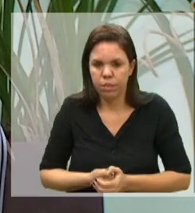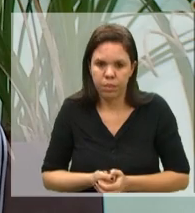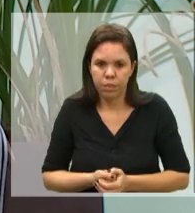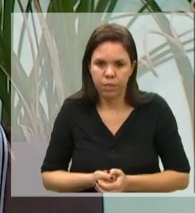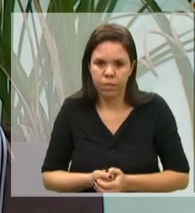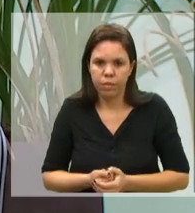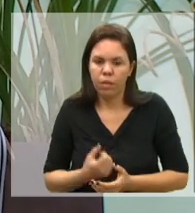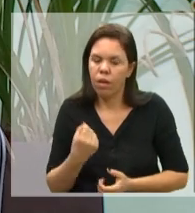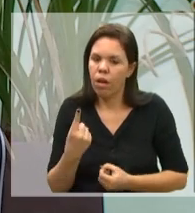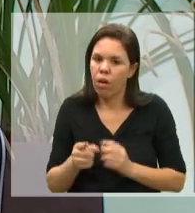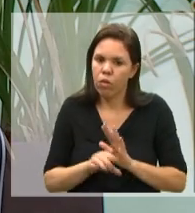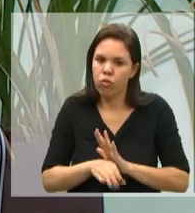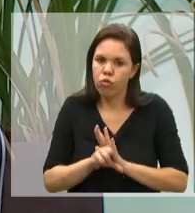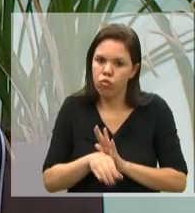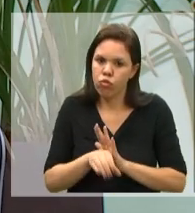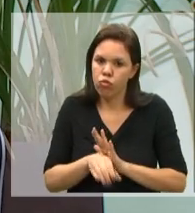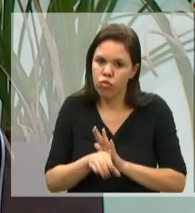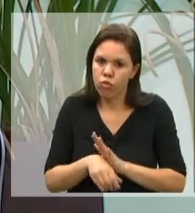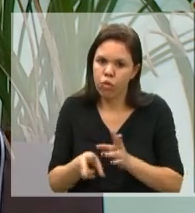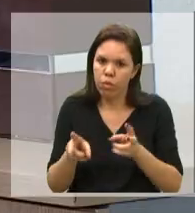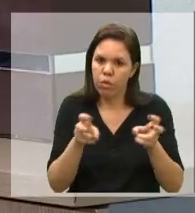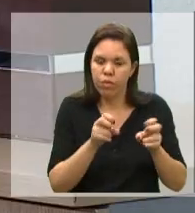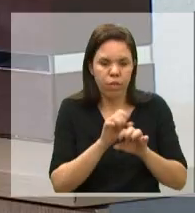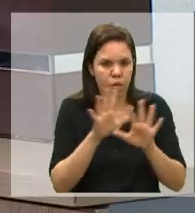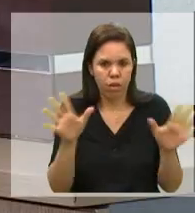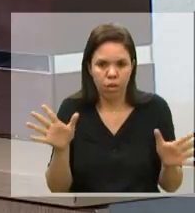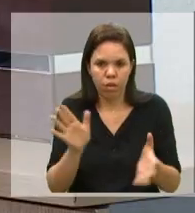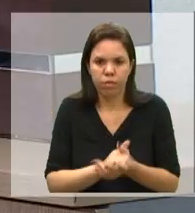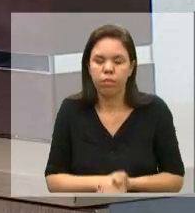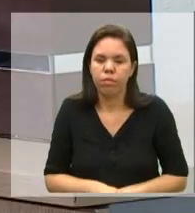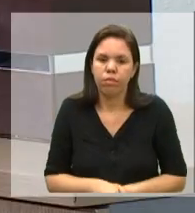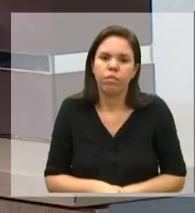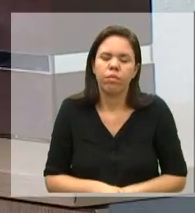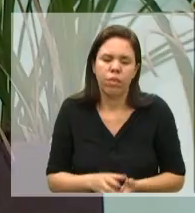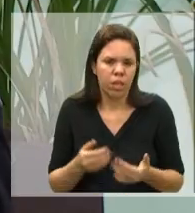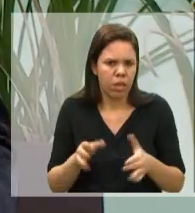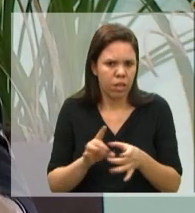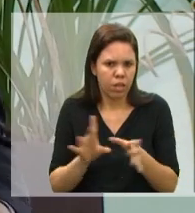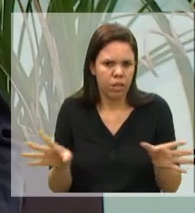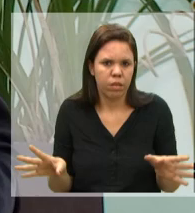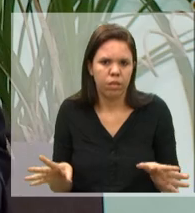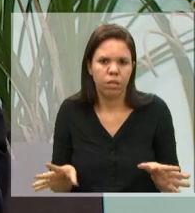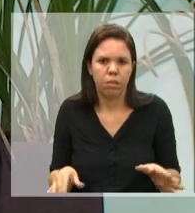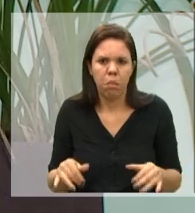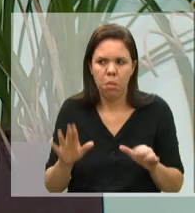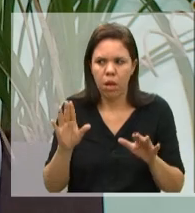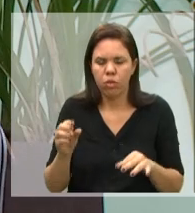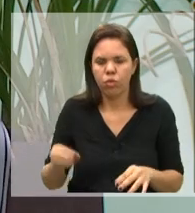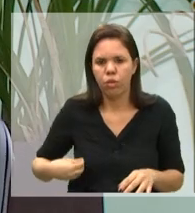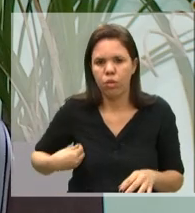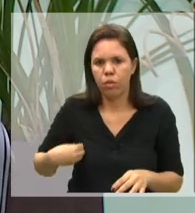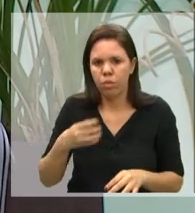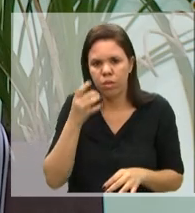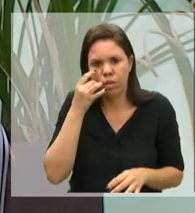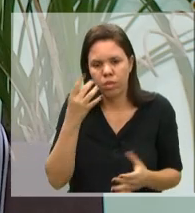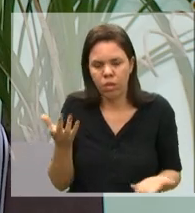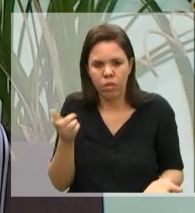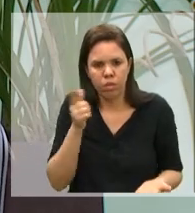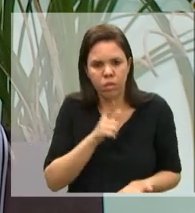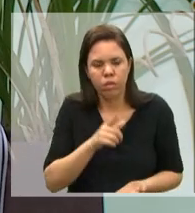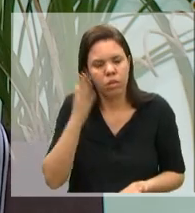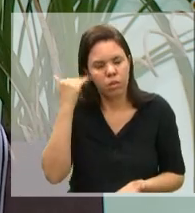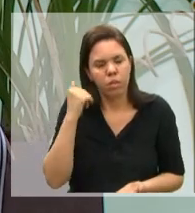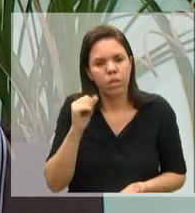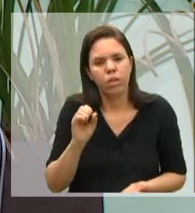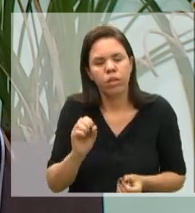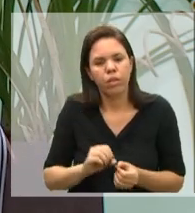alguns conceitos aqui que eu percebi que não ficaram claros. Isso o EAD permite mais do que o presencial, porque no EAD eu consigo saber